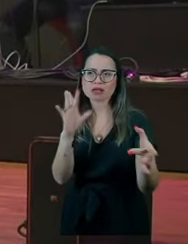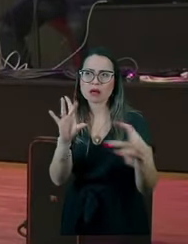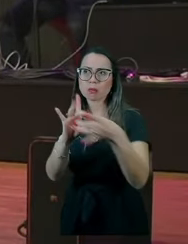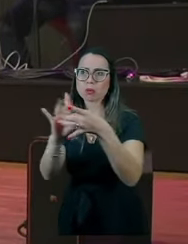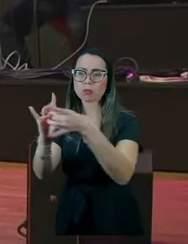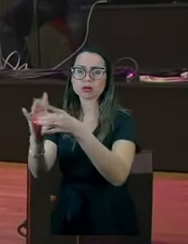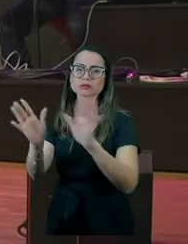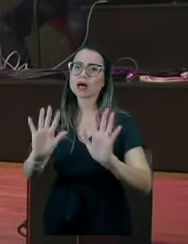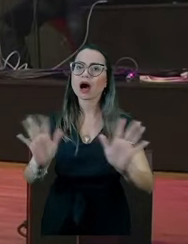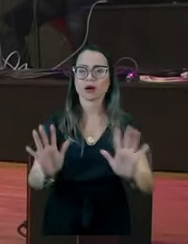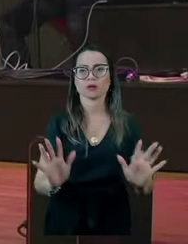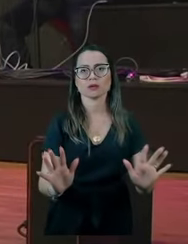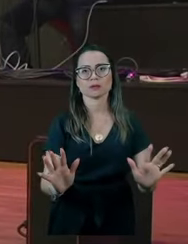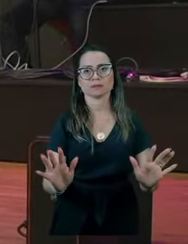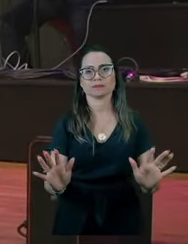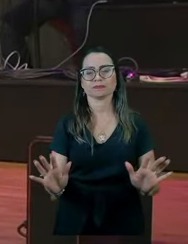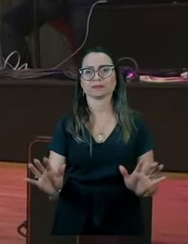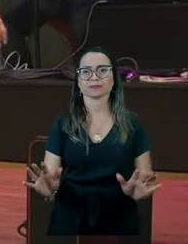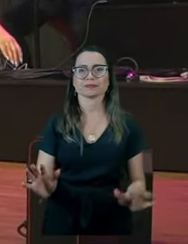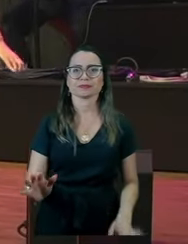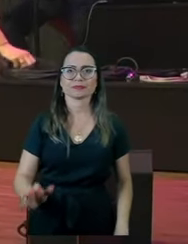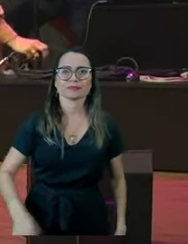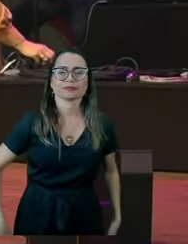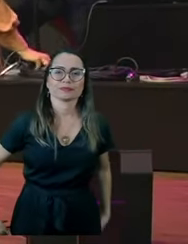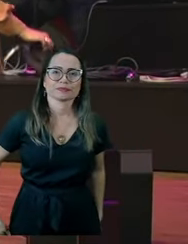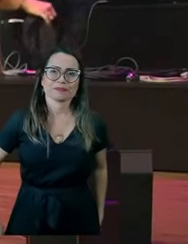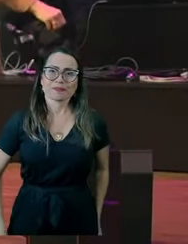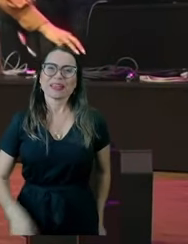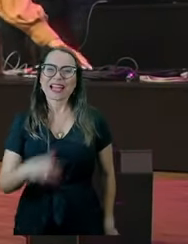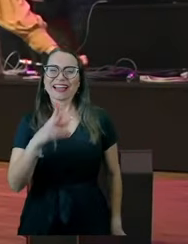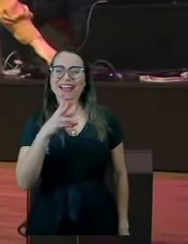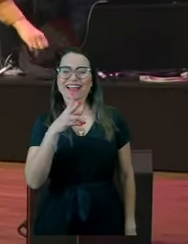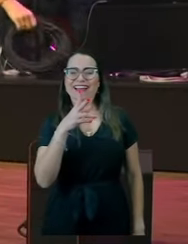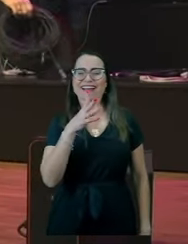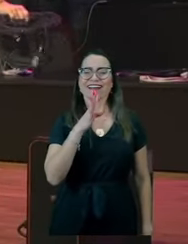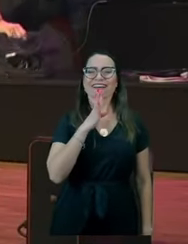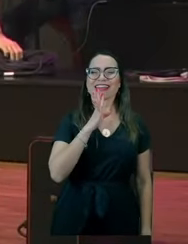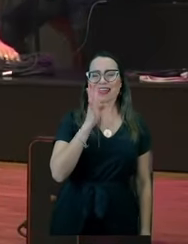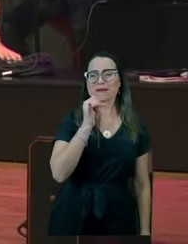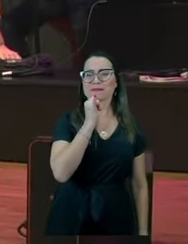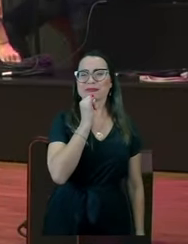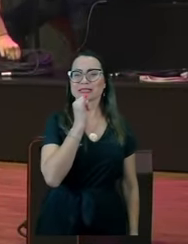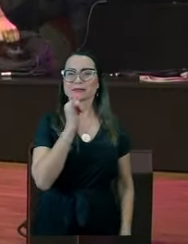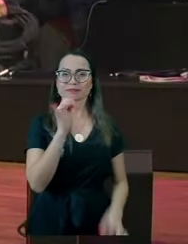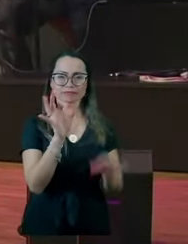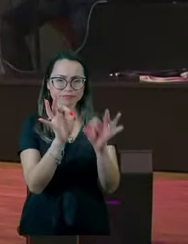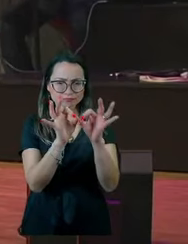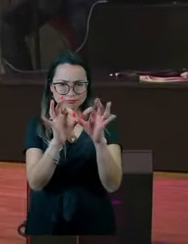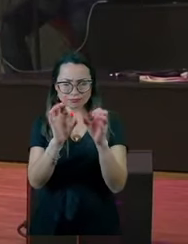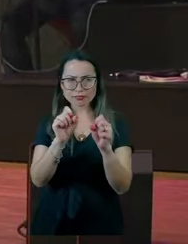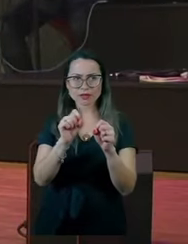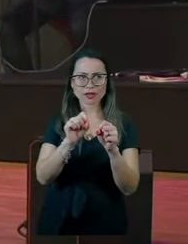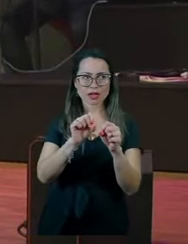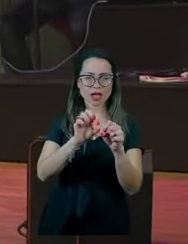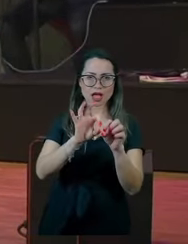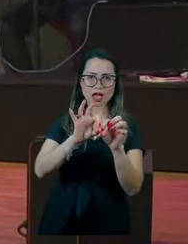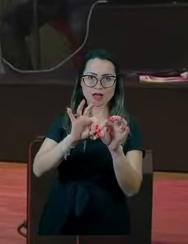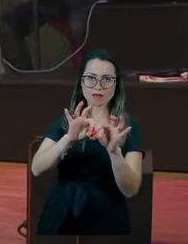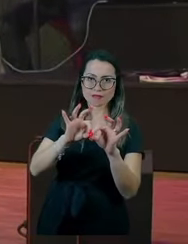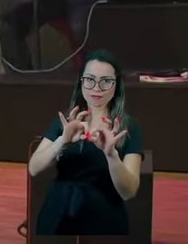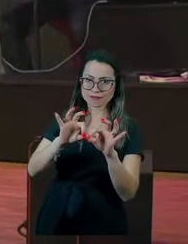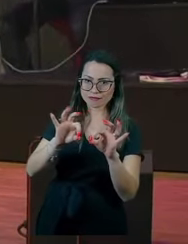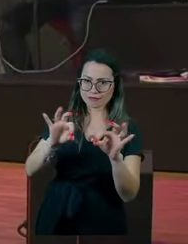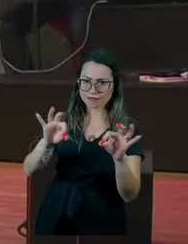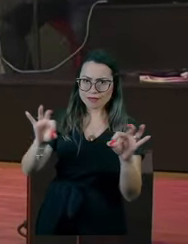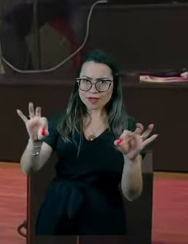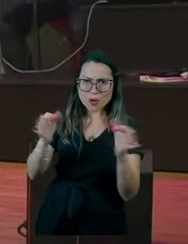pedi alguns fios aqui, aí tem vários fios aqui que a gente usa, e eu posso jogar todos eles dentro de um balaio